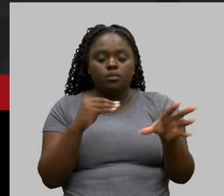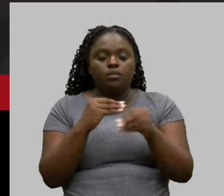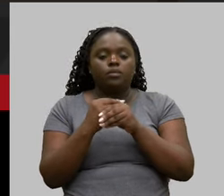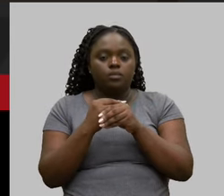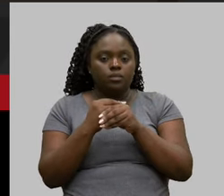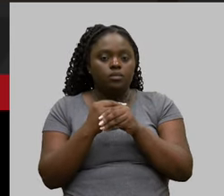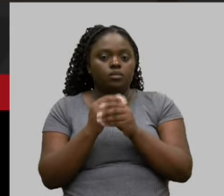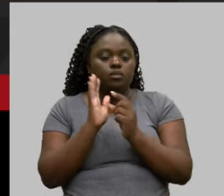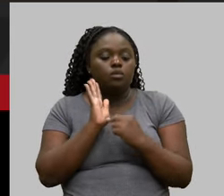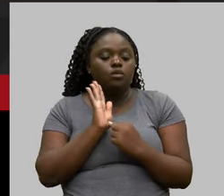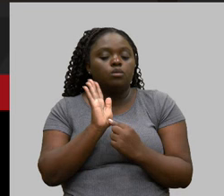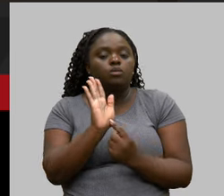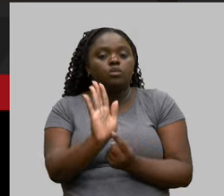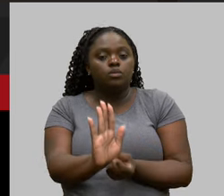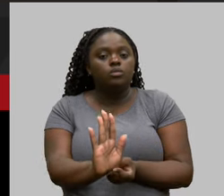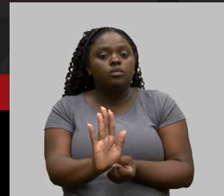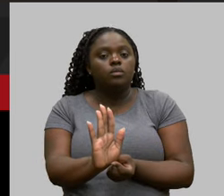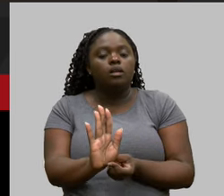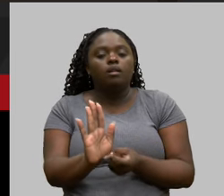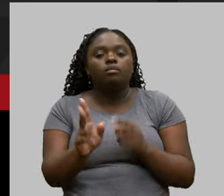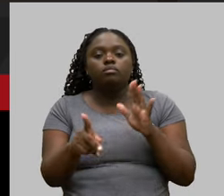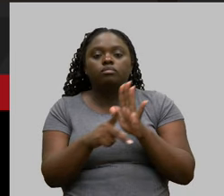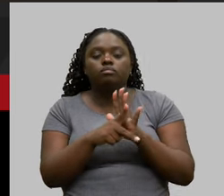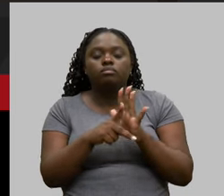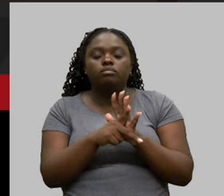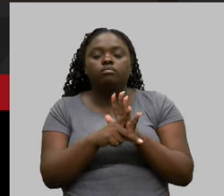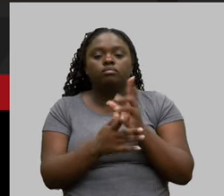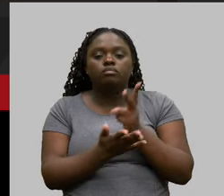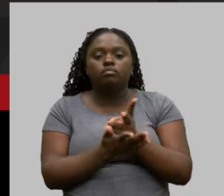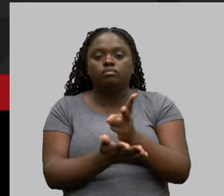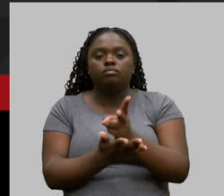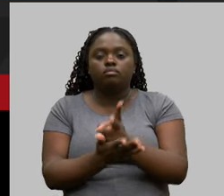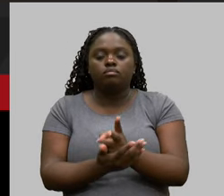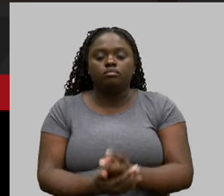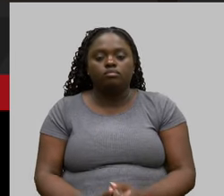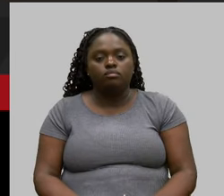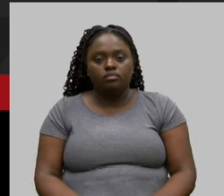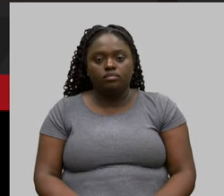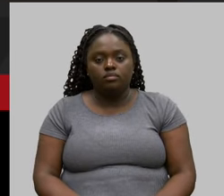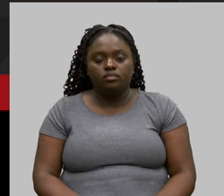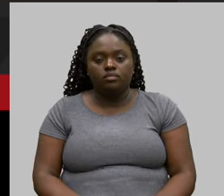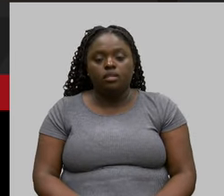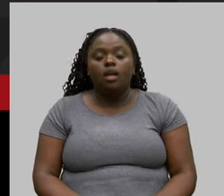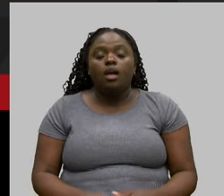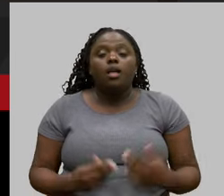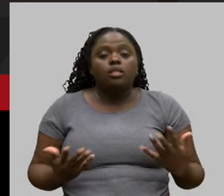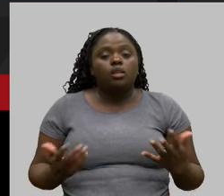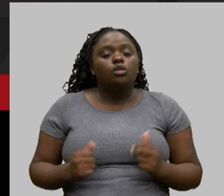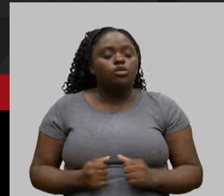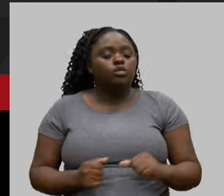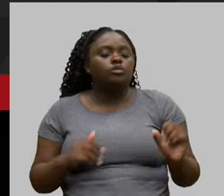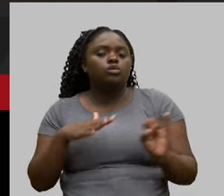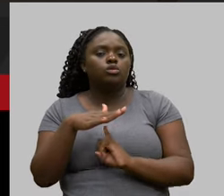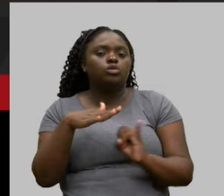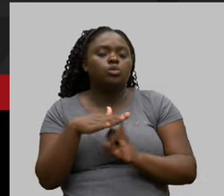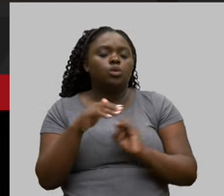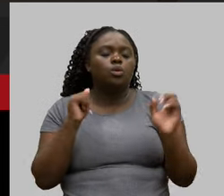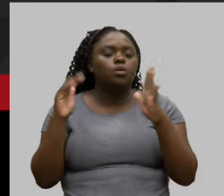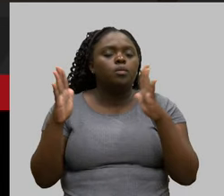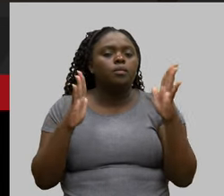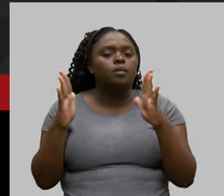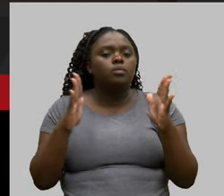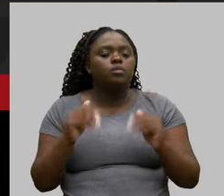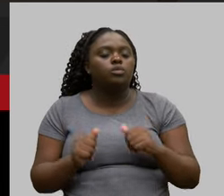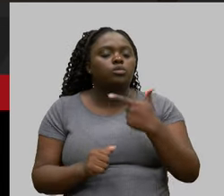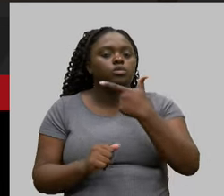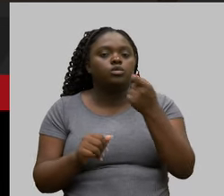trazida para os regimes próprios de previdência poderá ser instituída a contribuição extraordinária pelo prazo máximo de 20